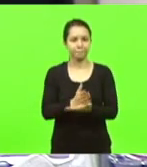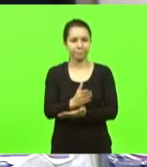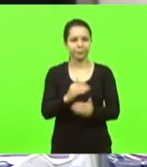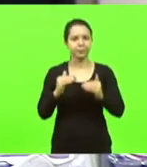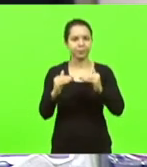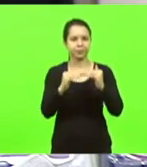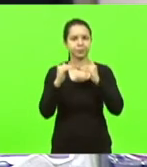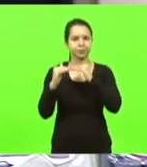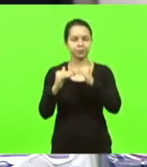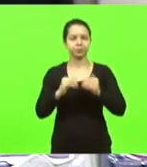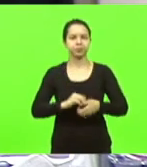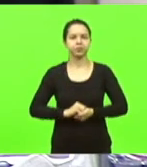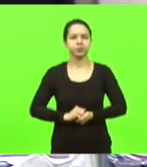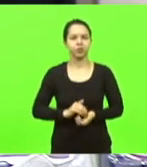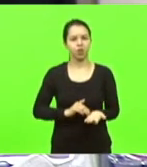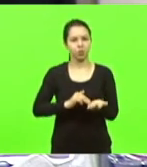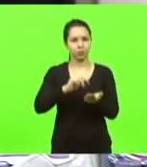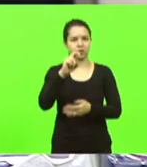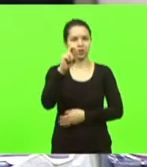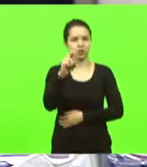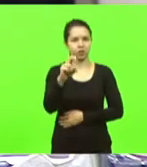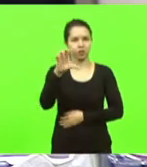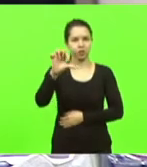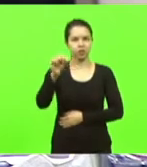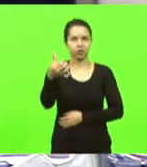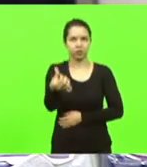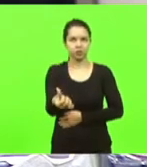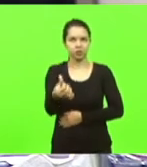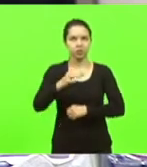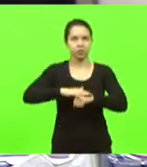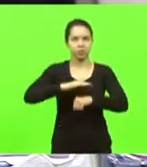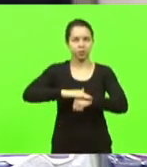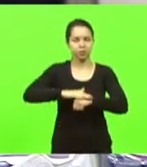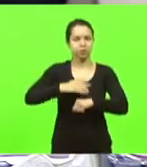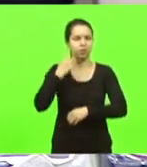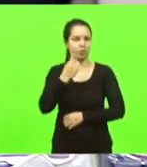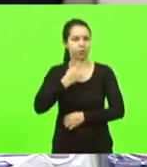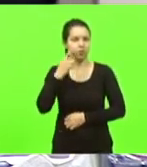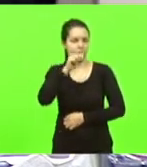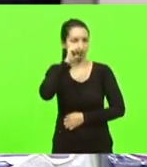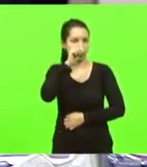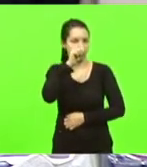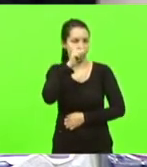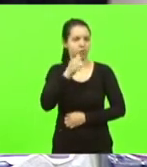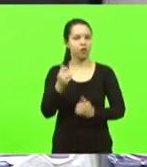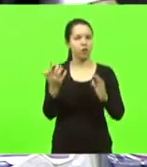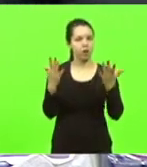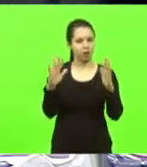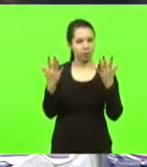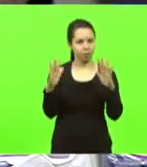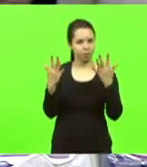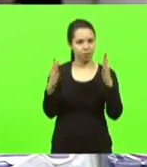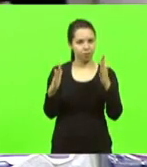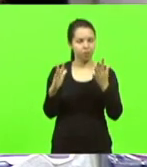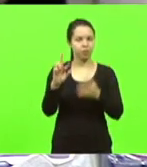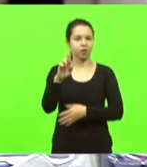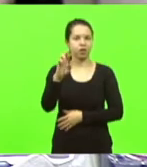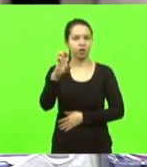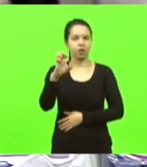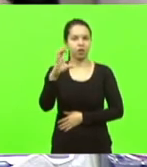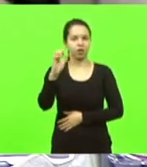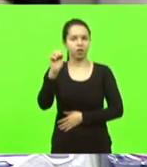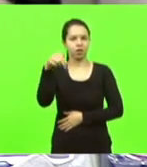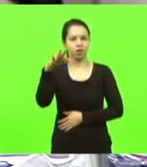por unanimidade Moção 596 autor Deputado João Amin manifestando aplausos ao Recanto do Carinho